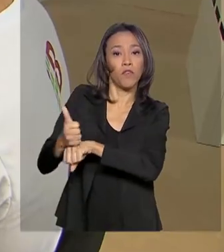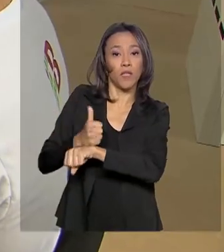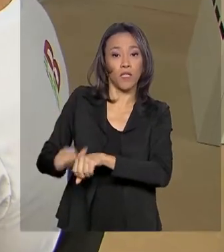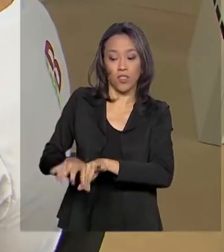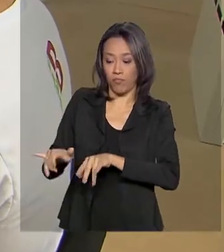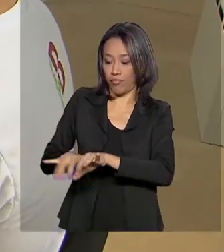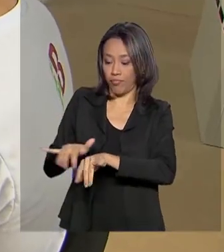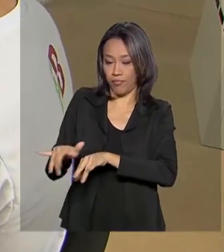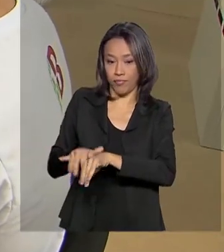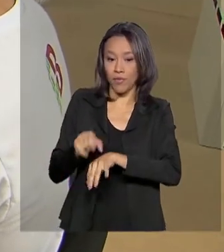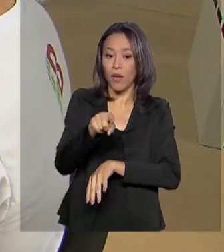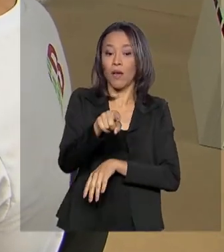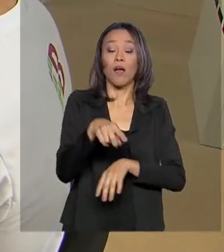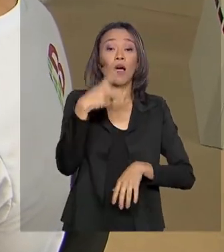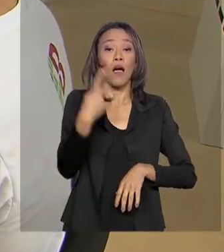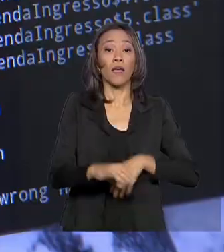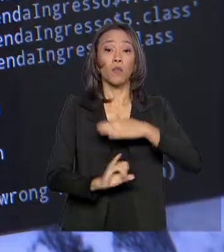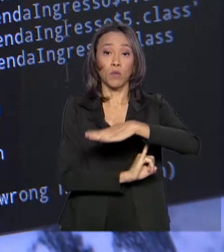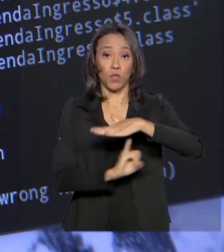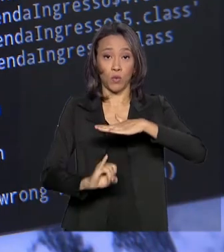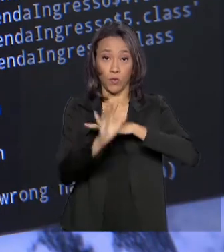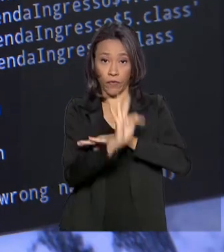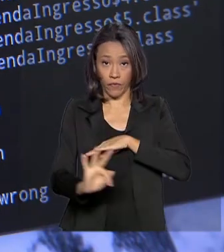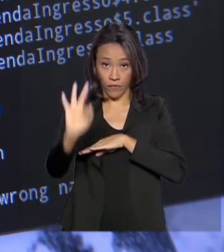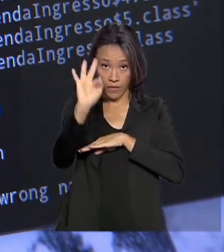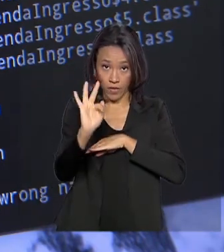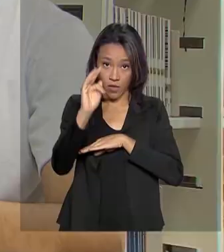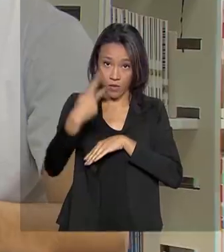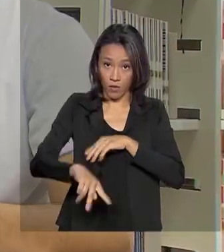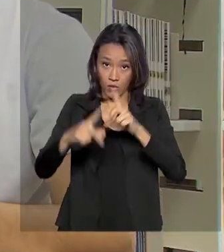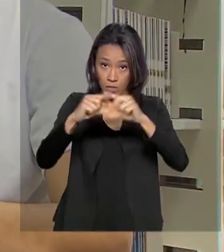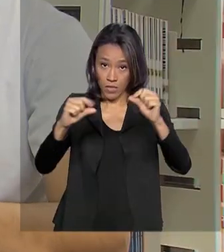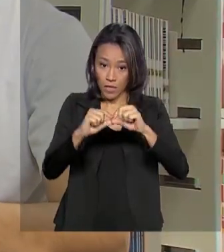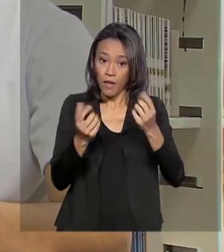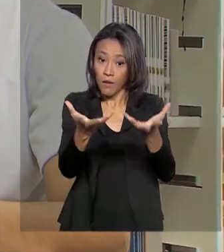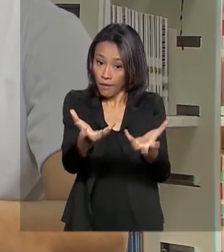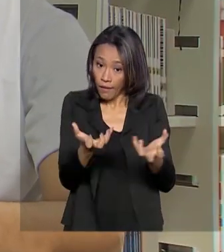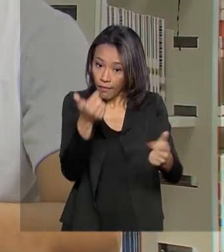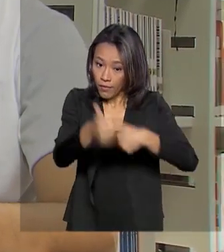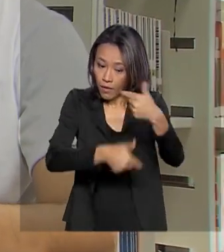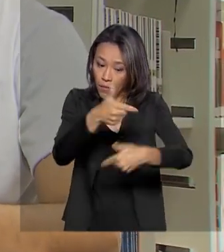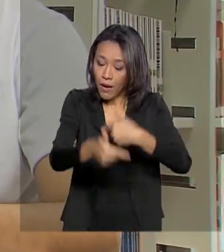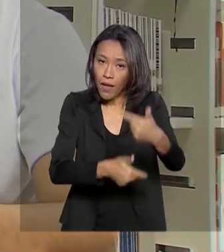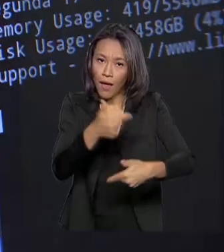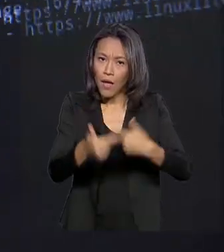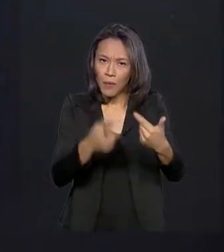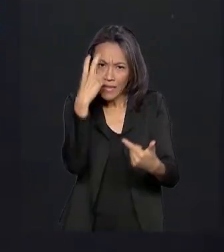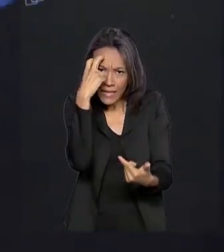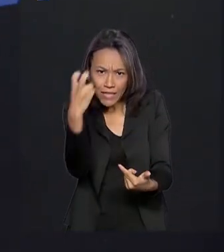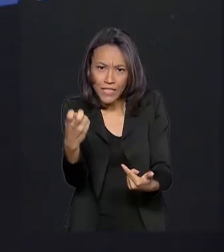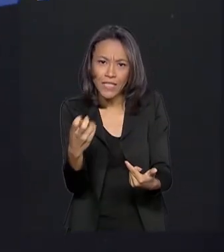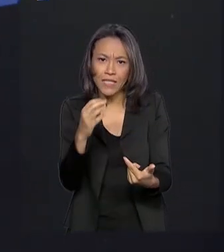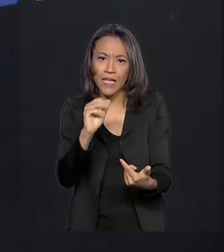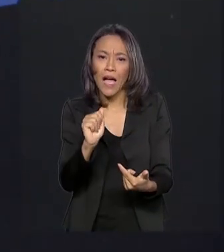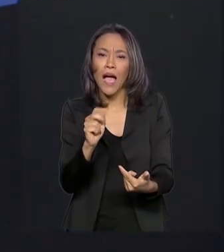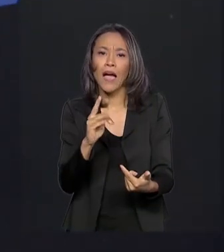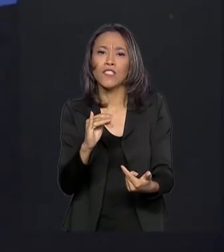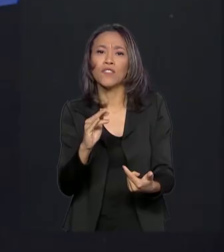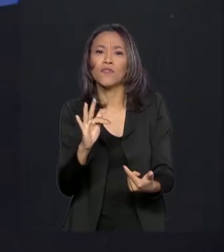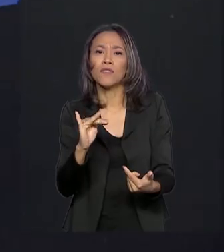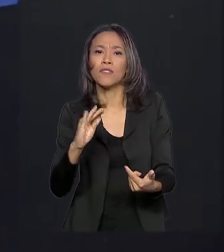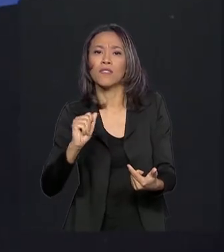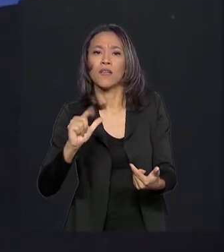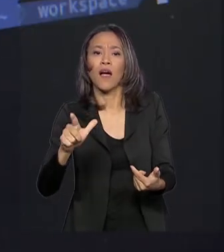no Instituto Federal de Brasília e quer trabalhar com inteligência artificial, visualização de dados e